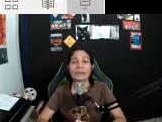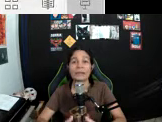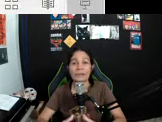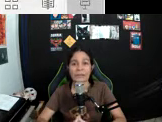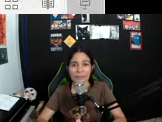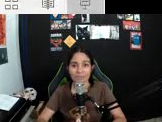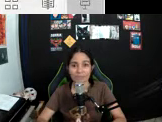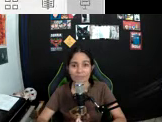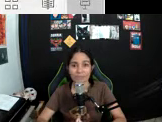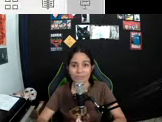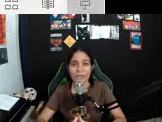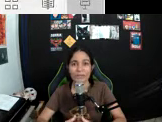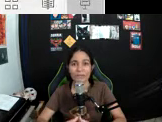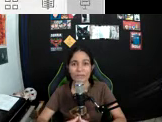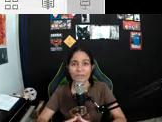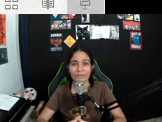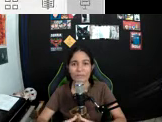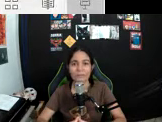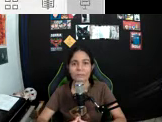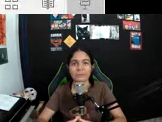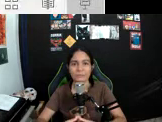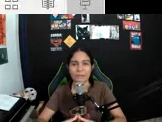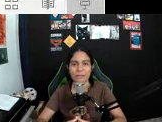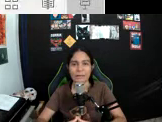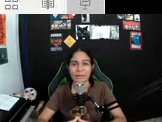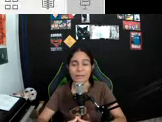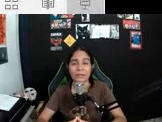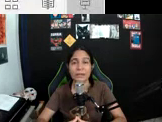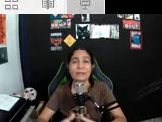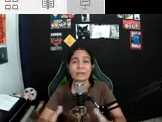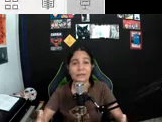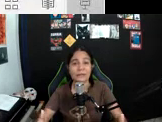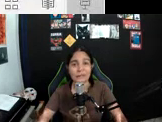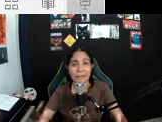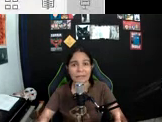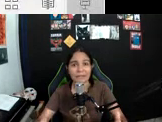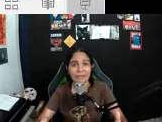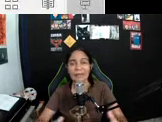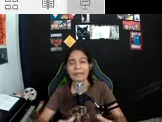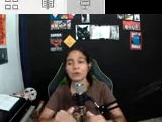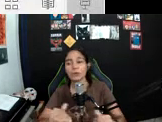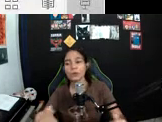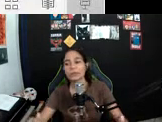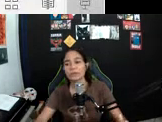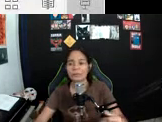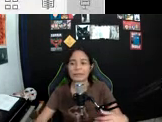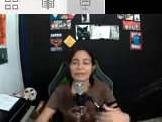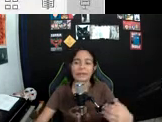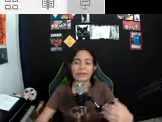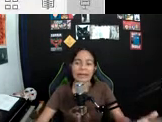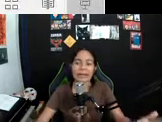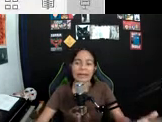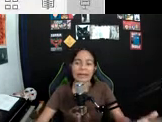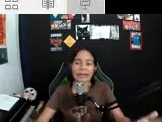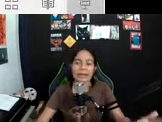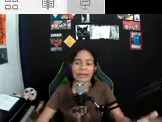Então, e aí? Você quer ficar com essa responsabilidade? Dessas 100, será que todas vão